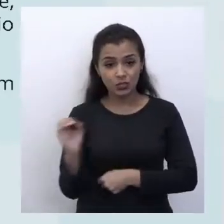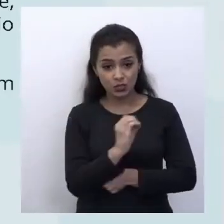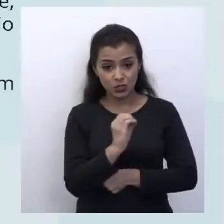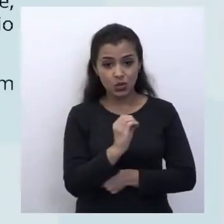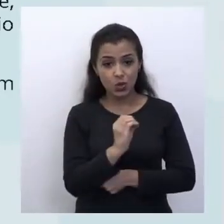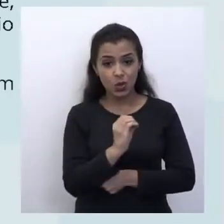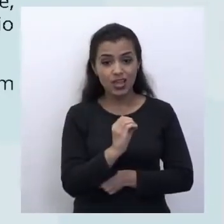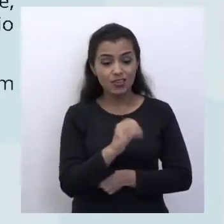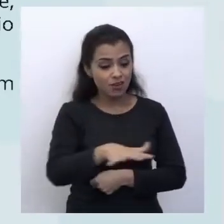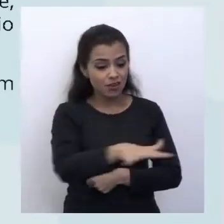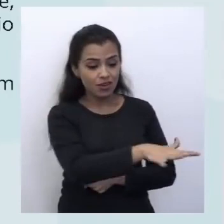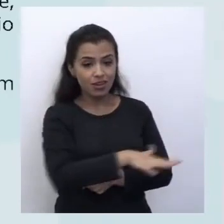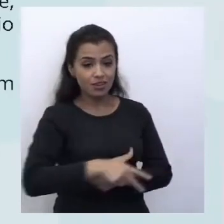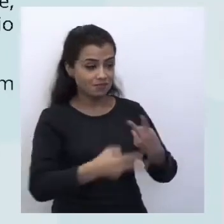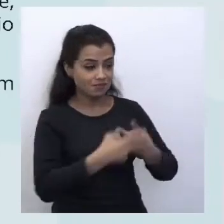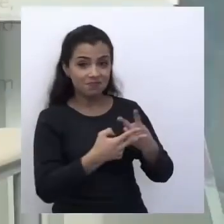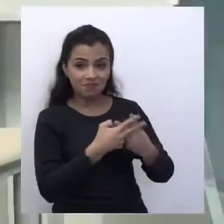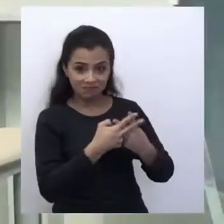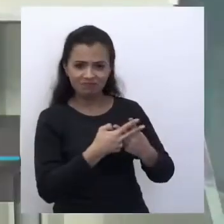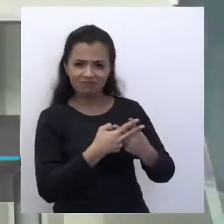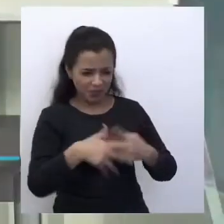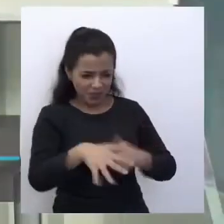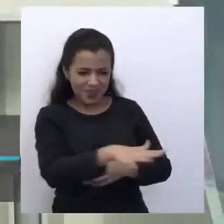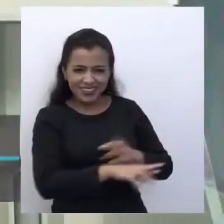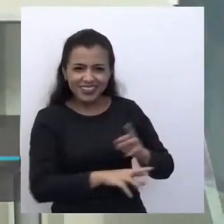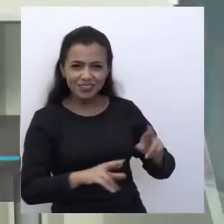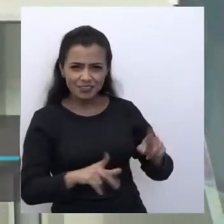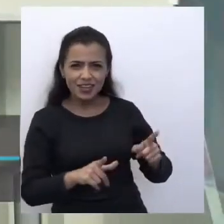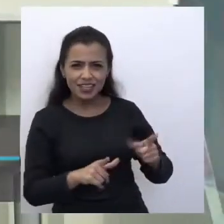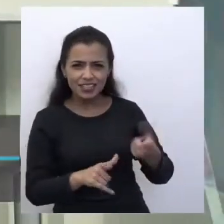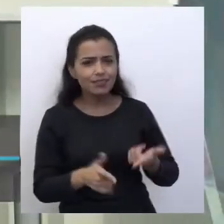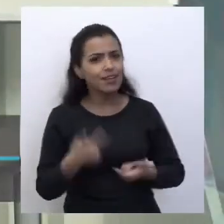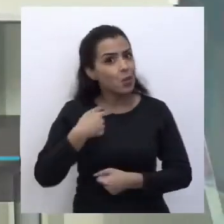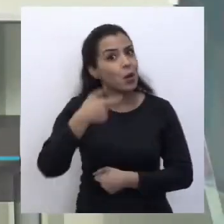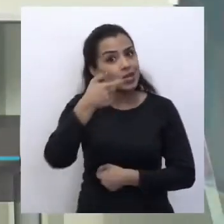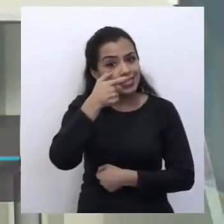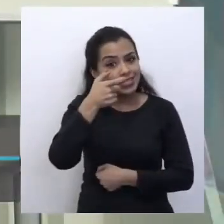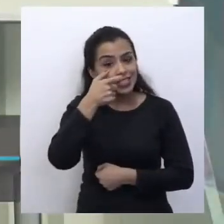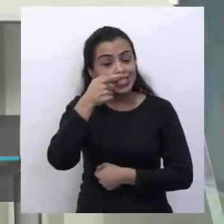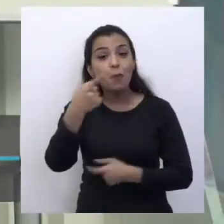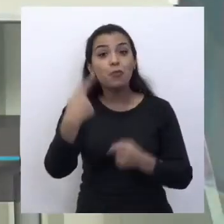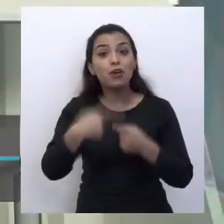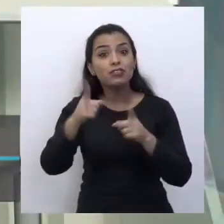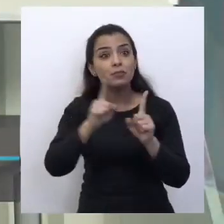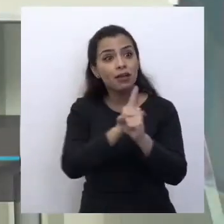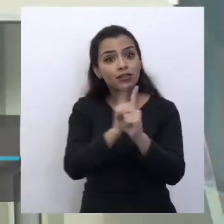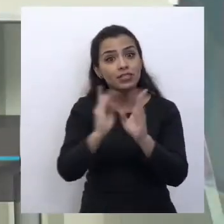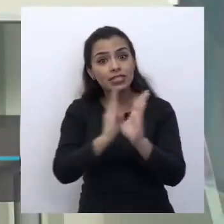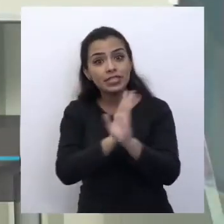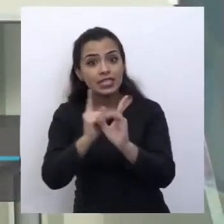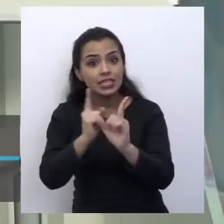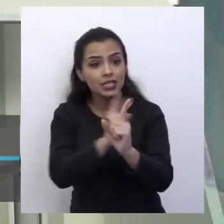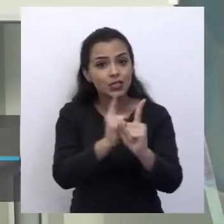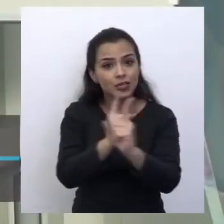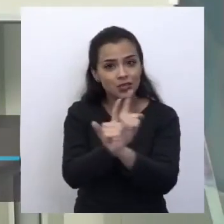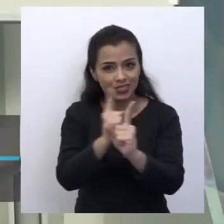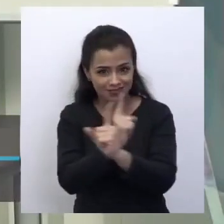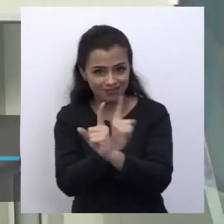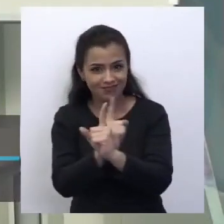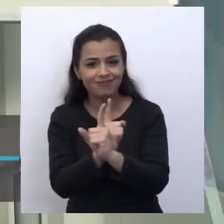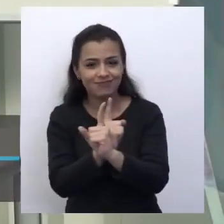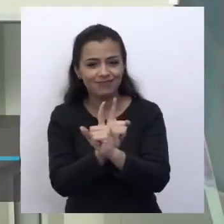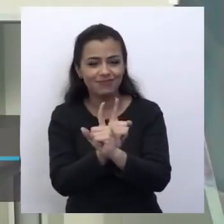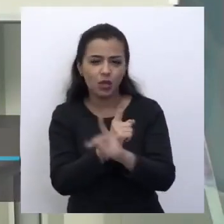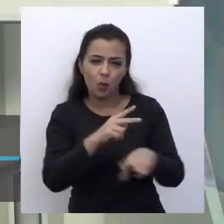Paulo. Essa peça eu fui assistir, era bem interessante, você ia seguindo os atores nos corredores do presídio, tá? Era um presídio que